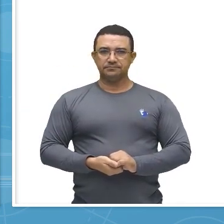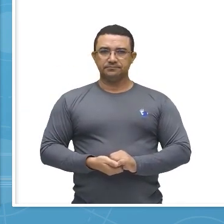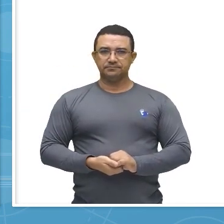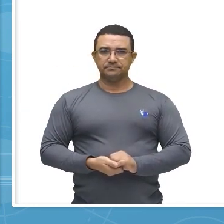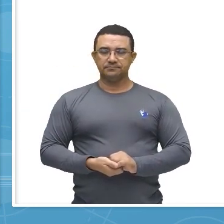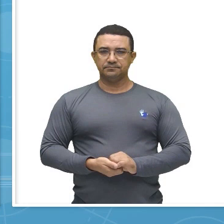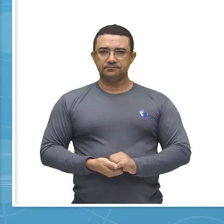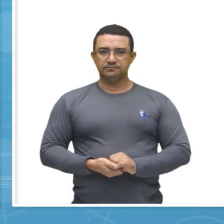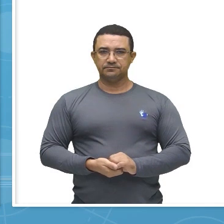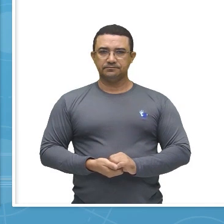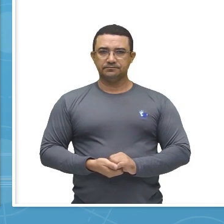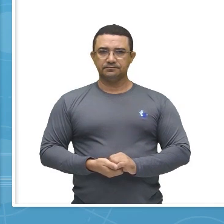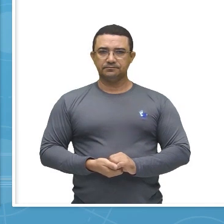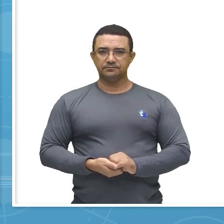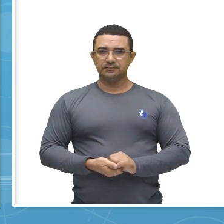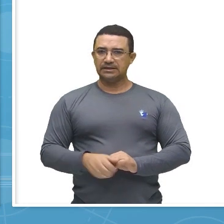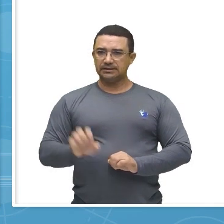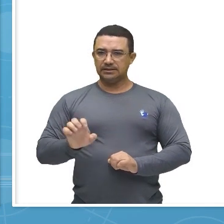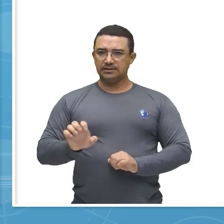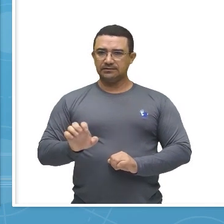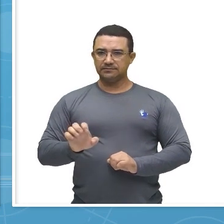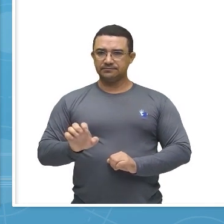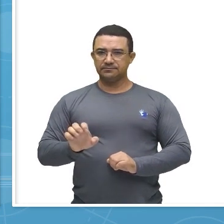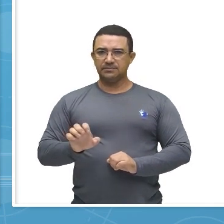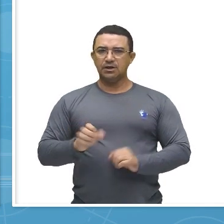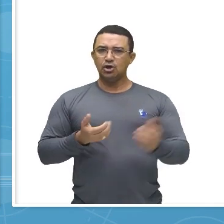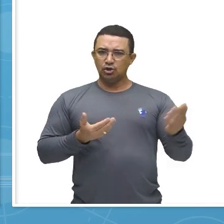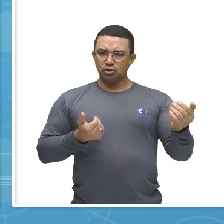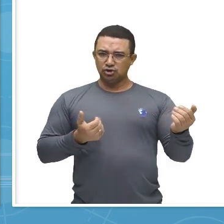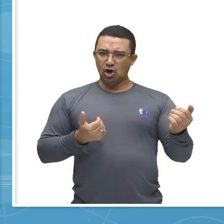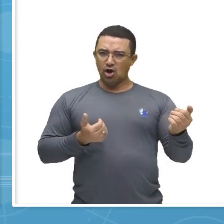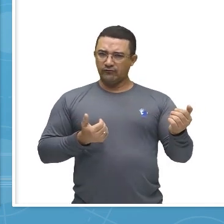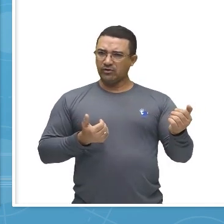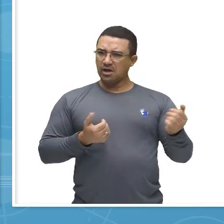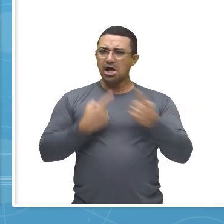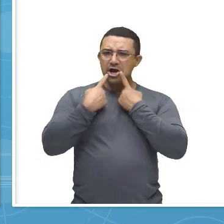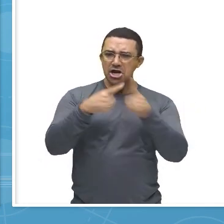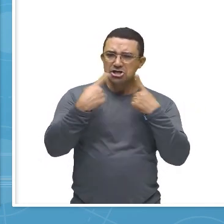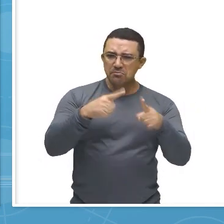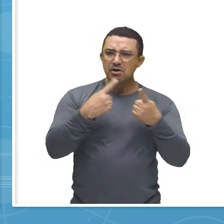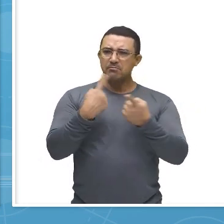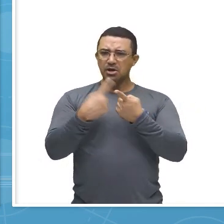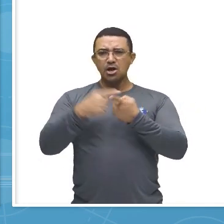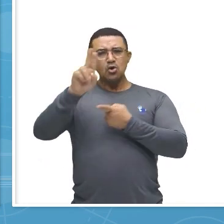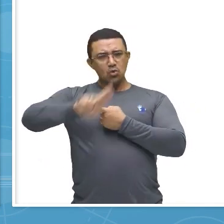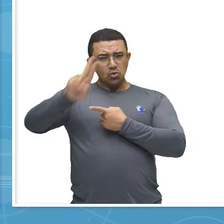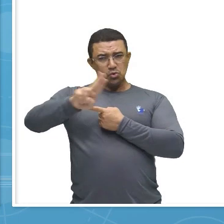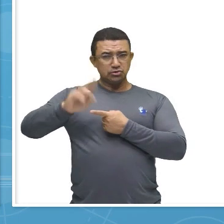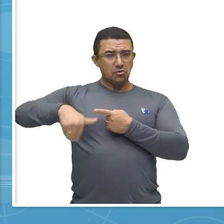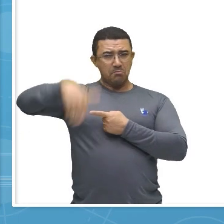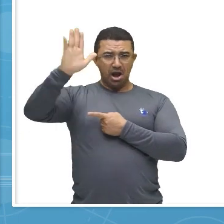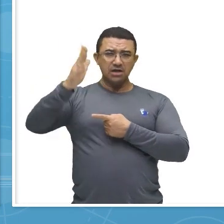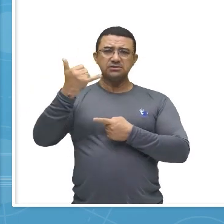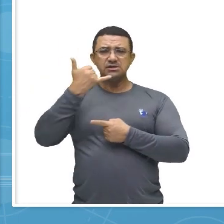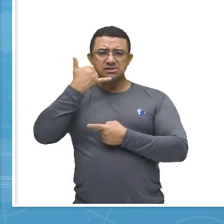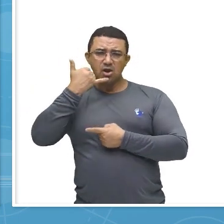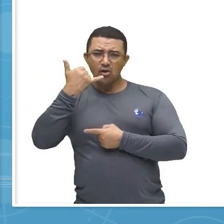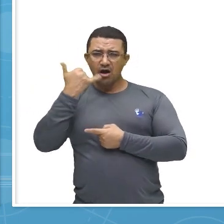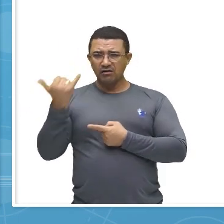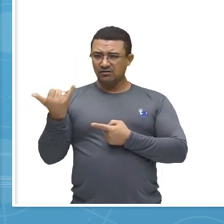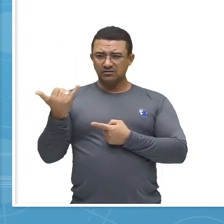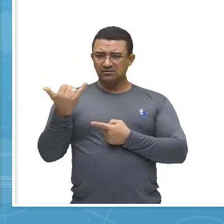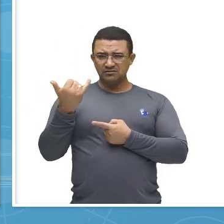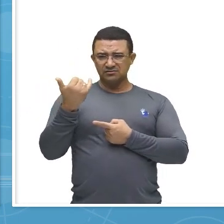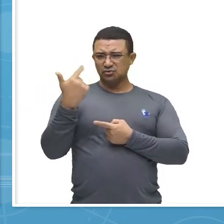Poderíamos marcar. Temos a letra E que diz assim, ó, os jovens são indiretamente criticados por serem usuários mais frequentes de celulares. Não há